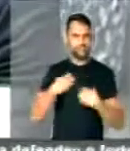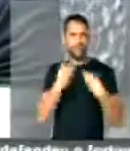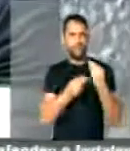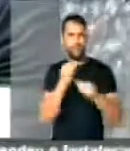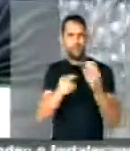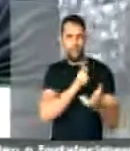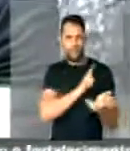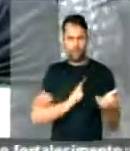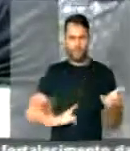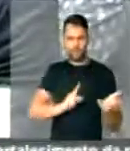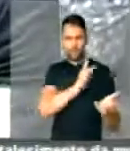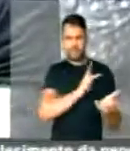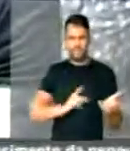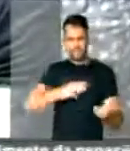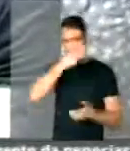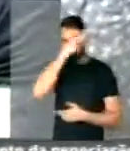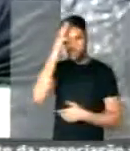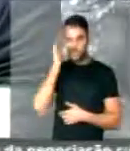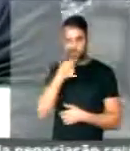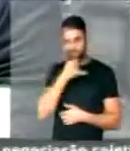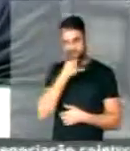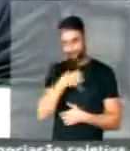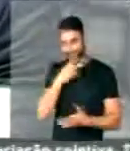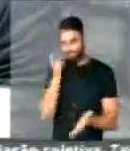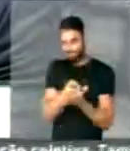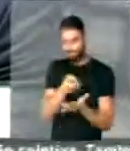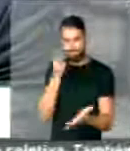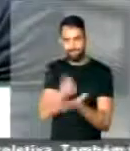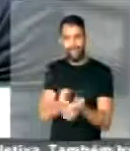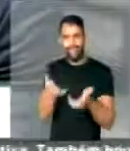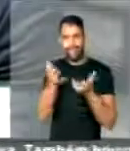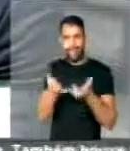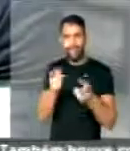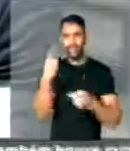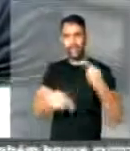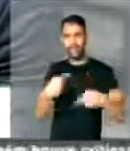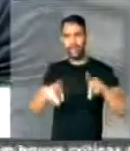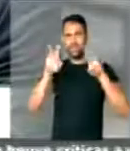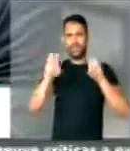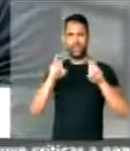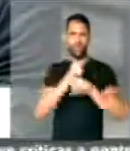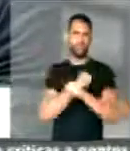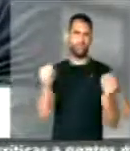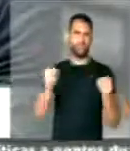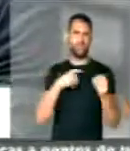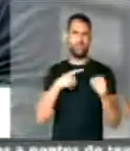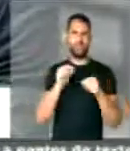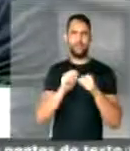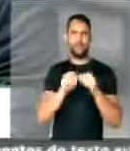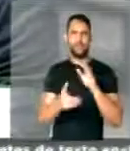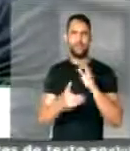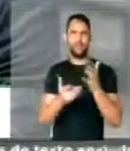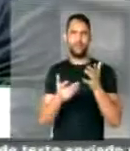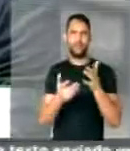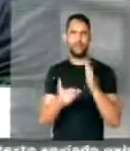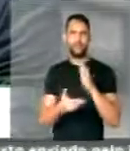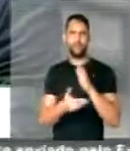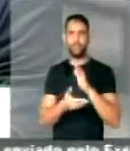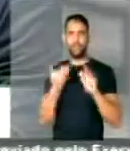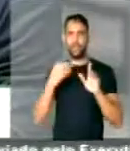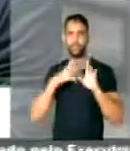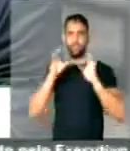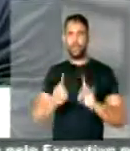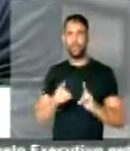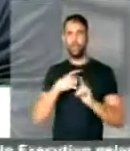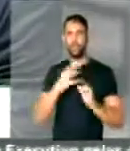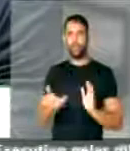como o governo do presidente Temer, infelizmente, insiste em tratar esse tema, podando o Congresso Nacional, né, de